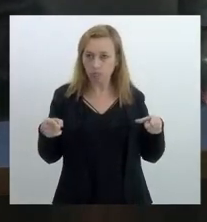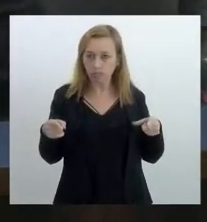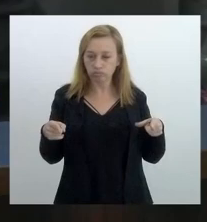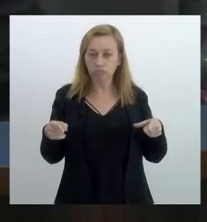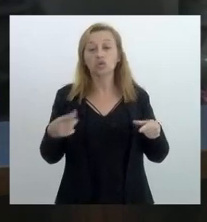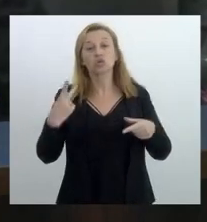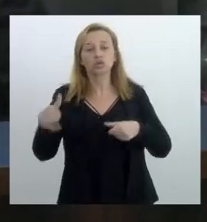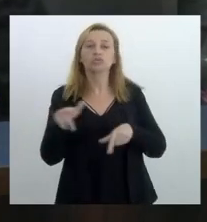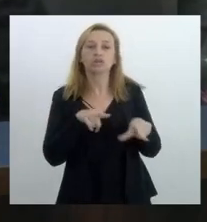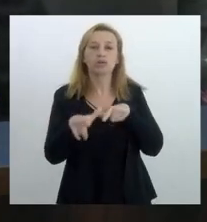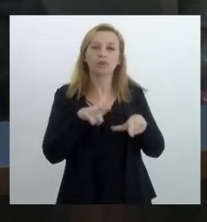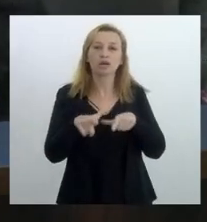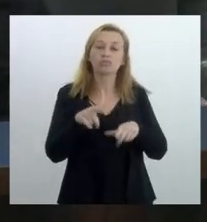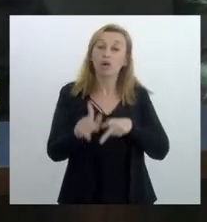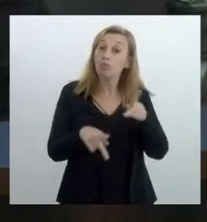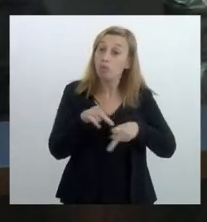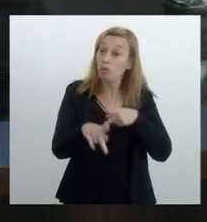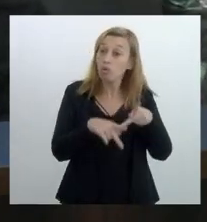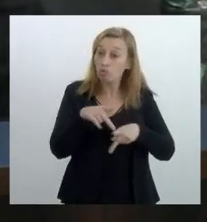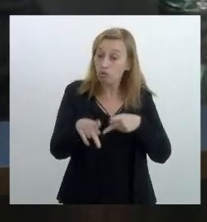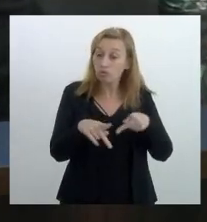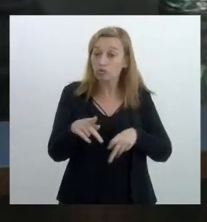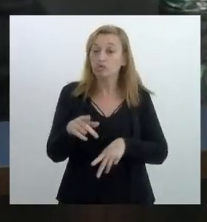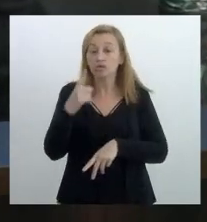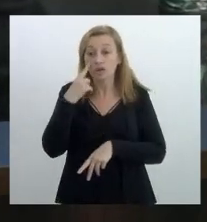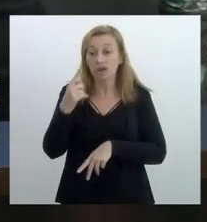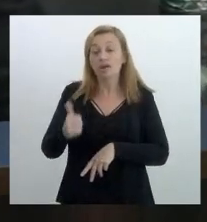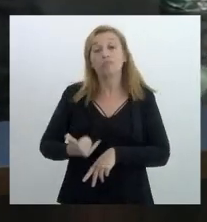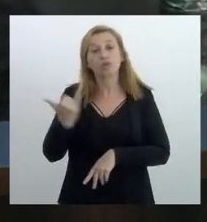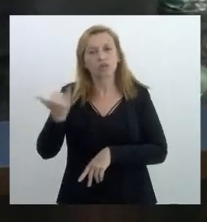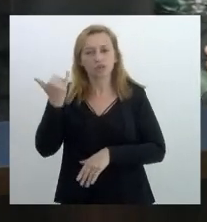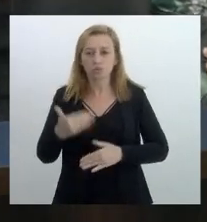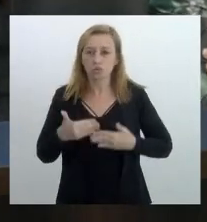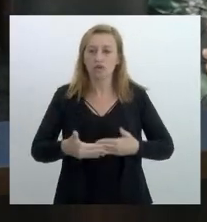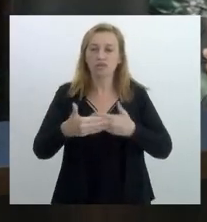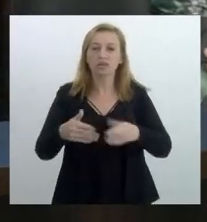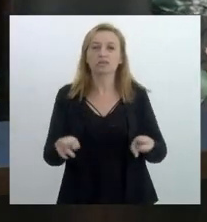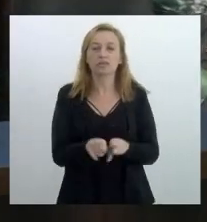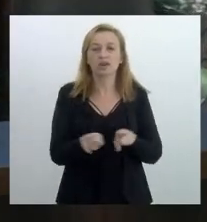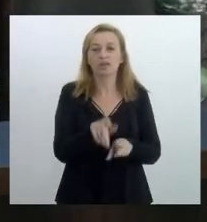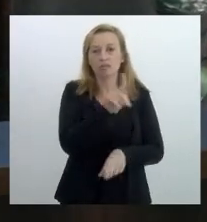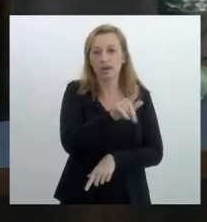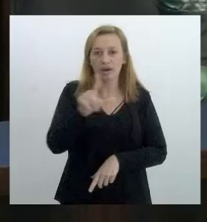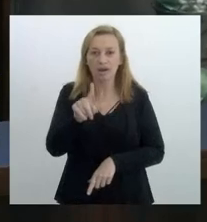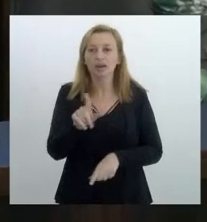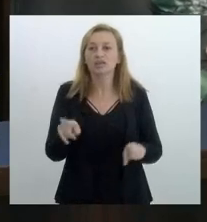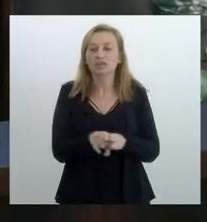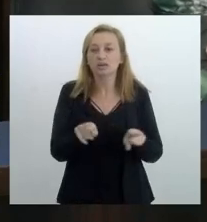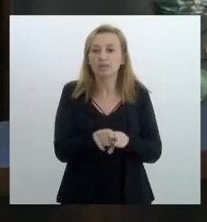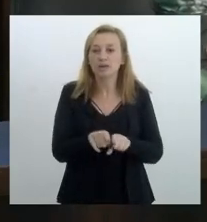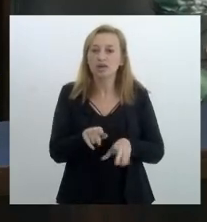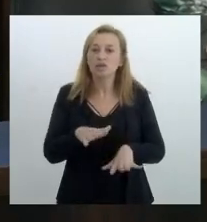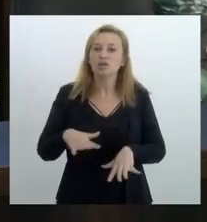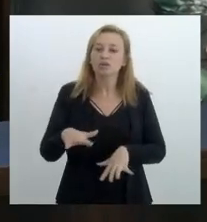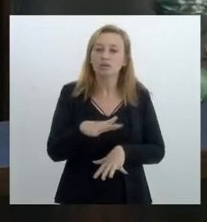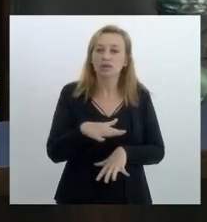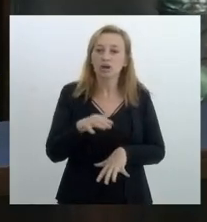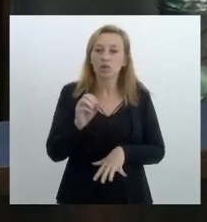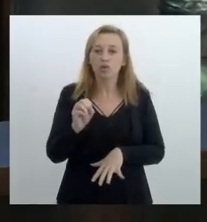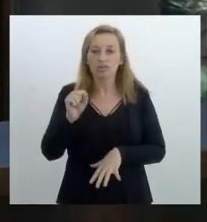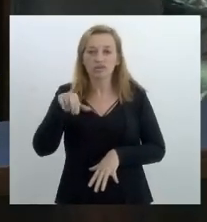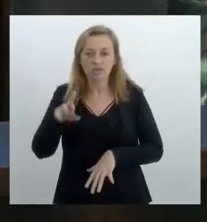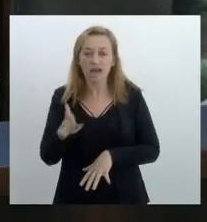seus serviços para a população. Então foi muito importante esse avanço também no PL. Como no âmbito da Comissaf já nós